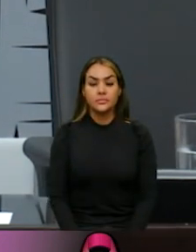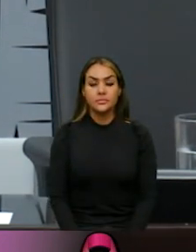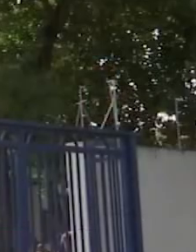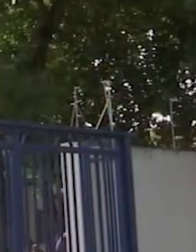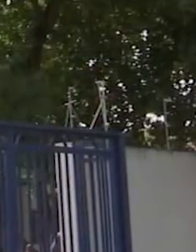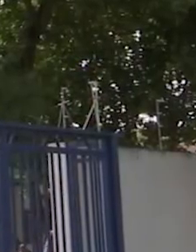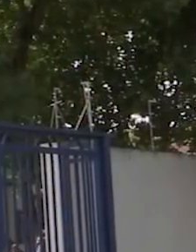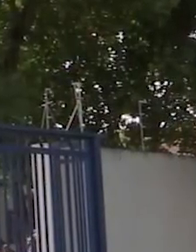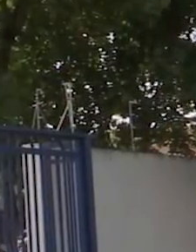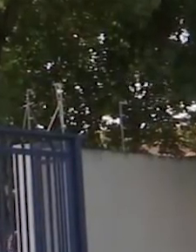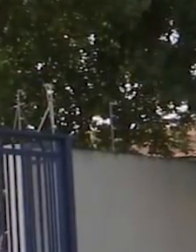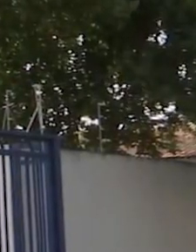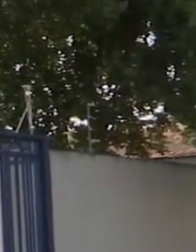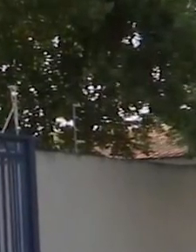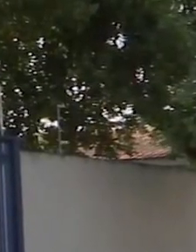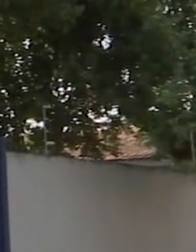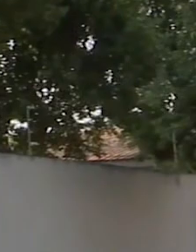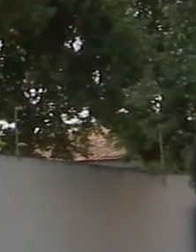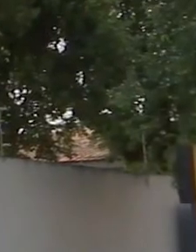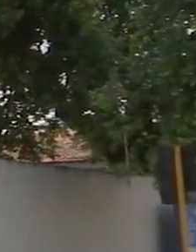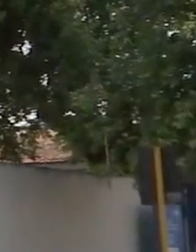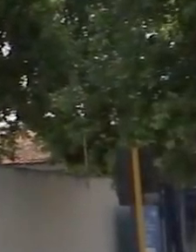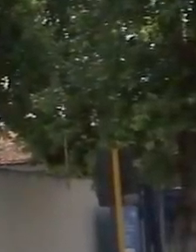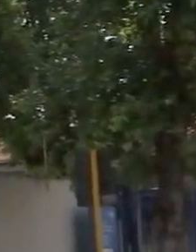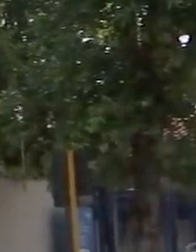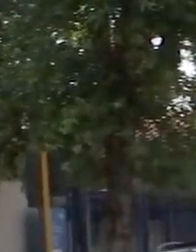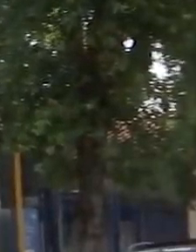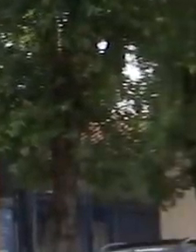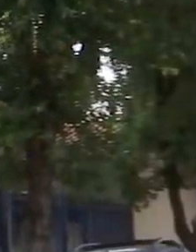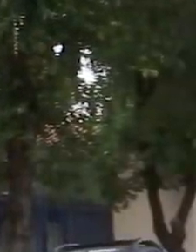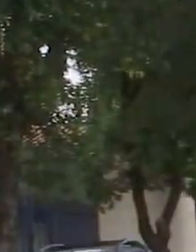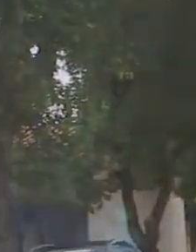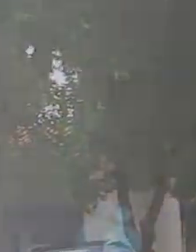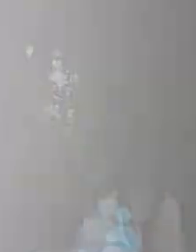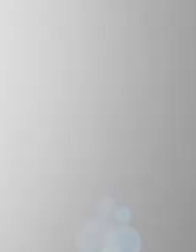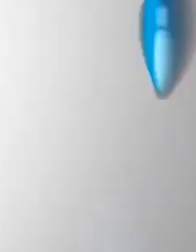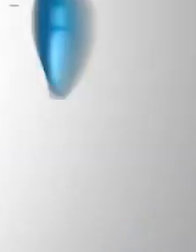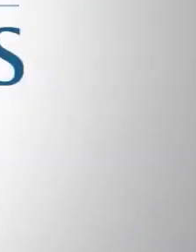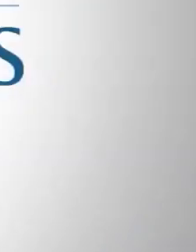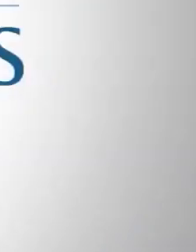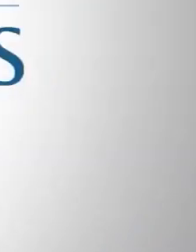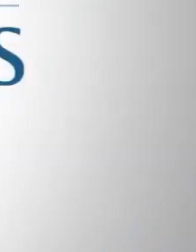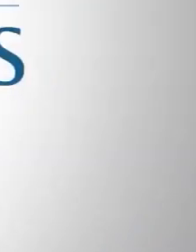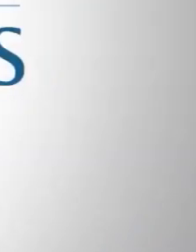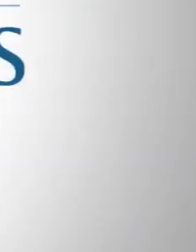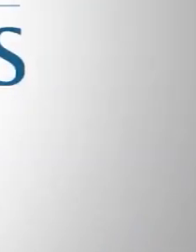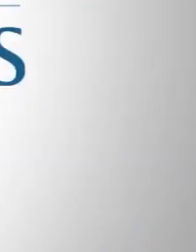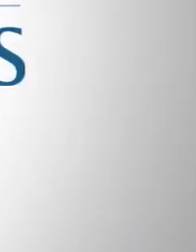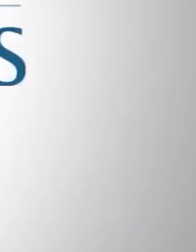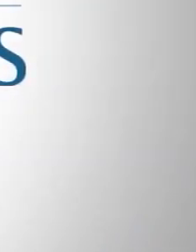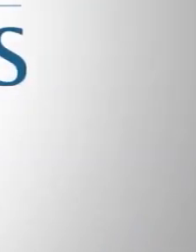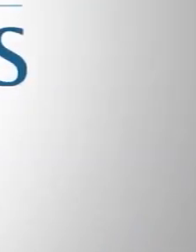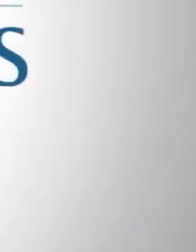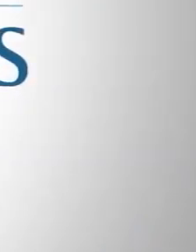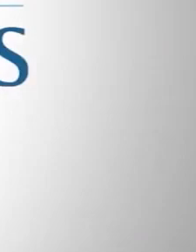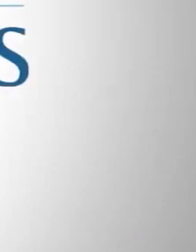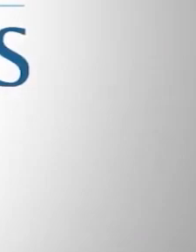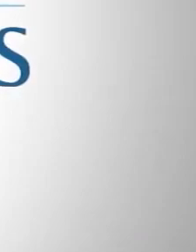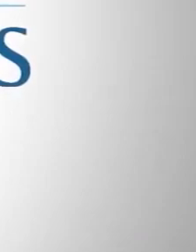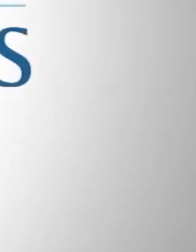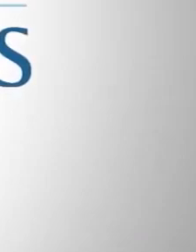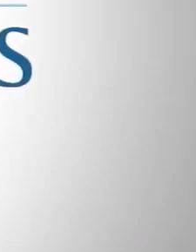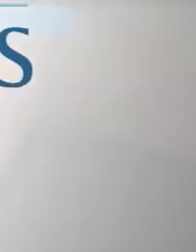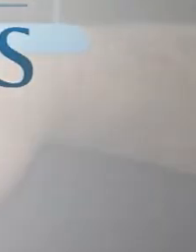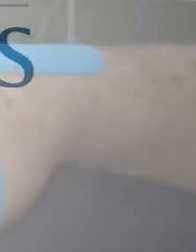população. Fundada há mais de 40 anos, a Associação de Amparo ao Excepcional Ritinha Prates